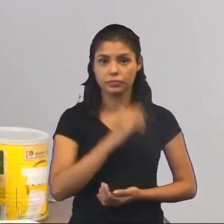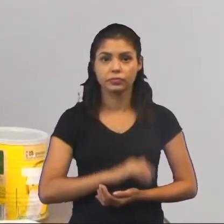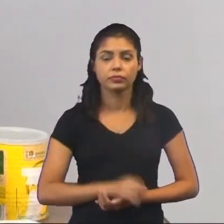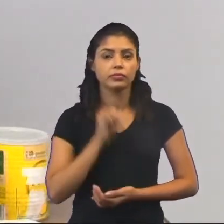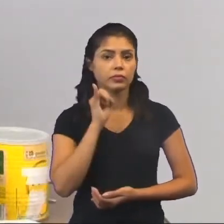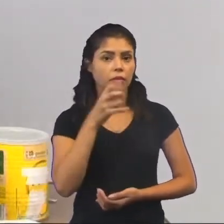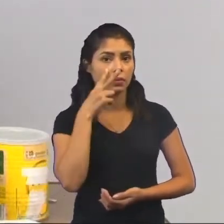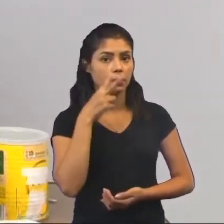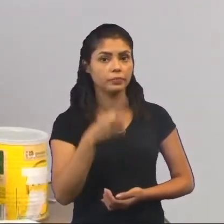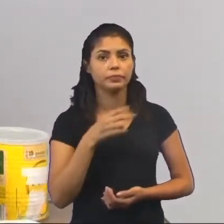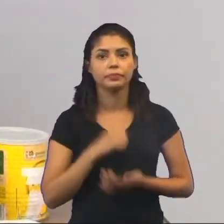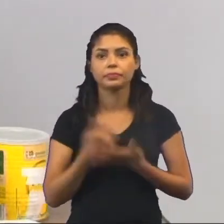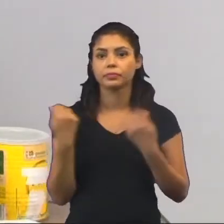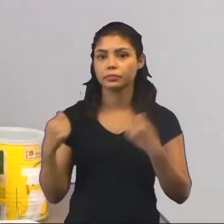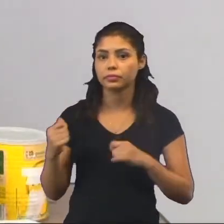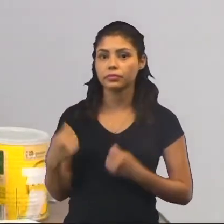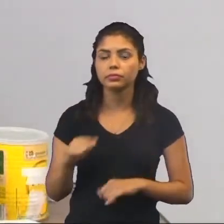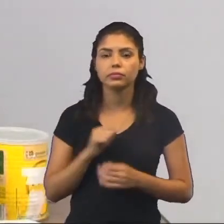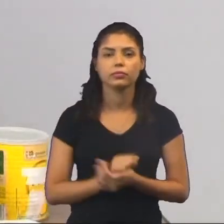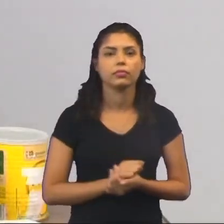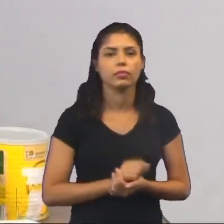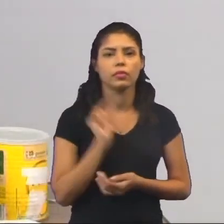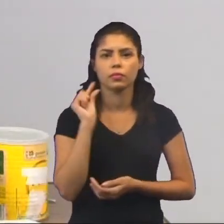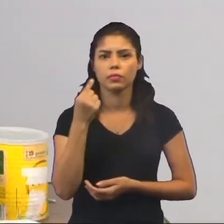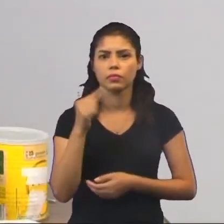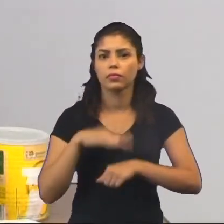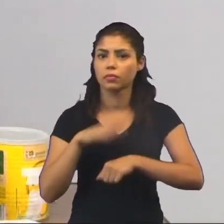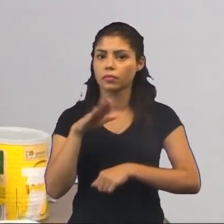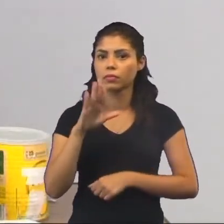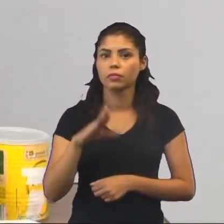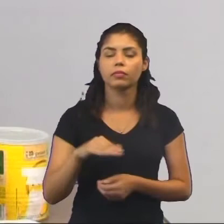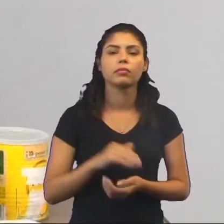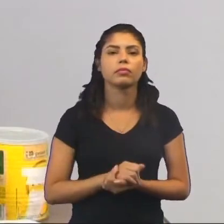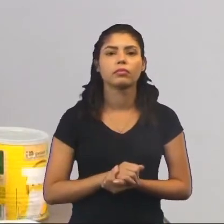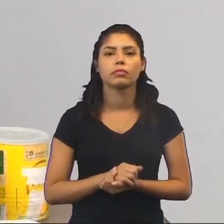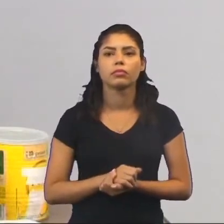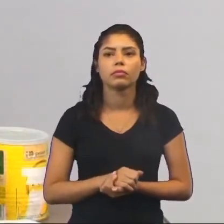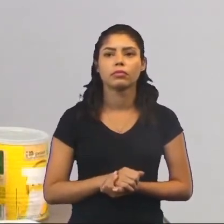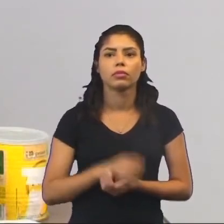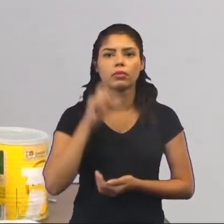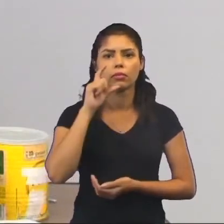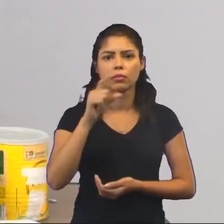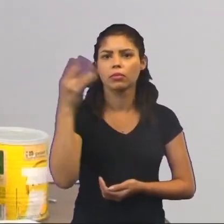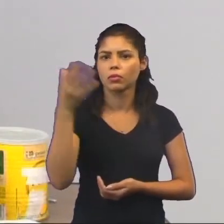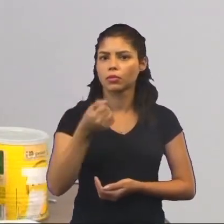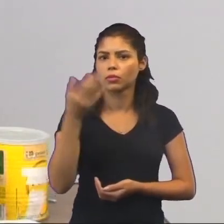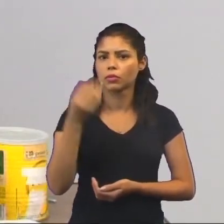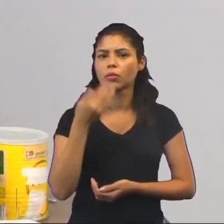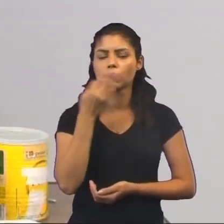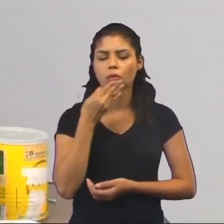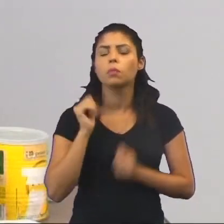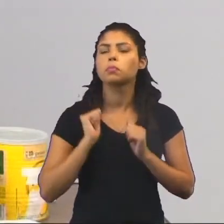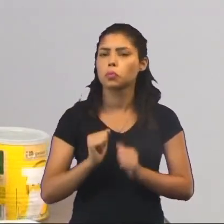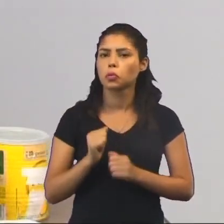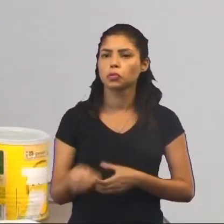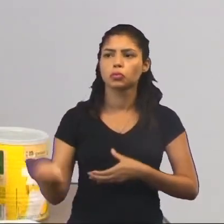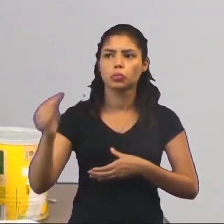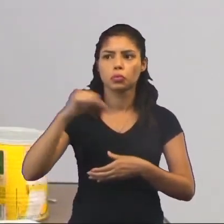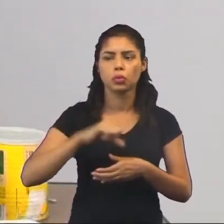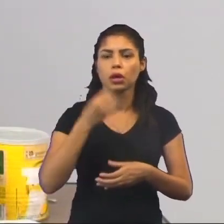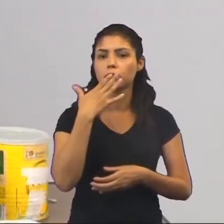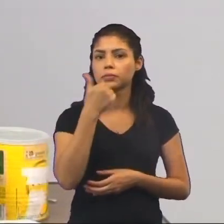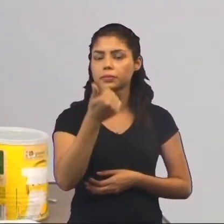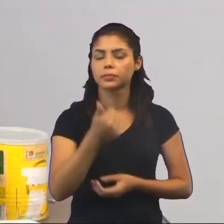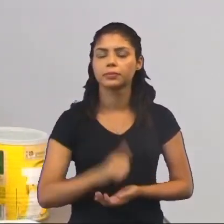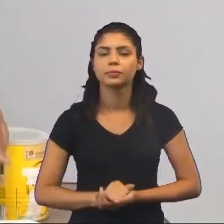Se você vê que precisa colocar um pouquinho mais de leite condensado, você pode acrescentar. Tudo